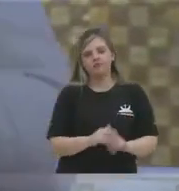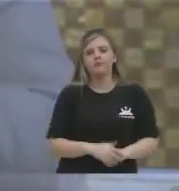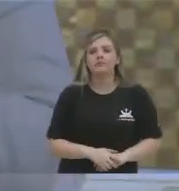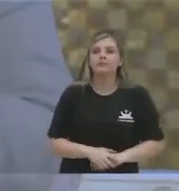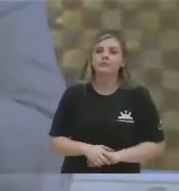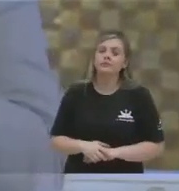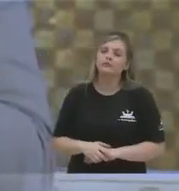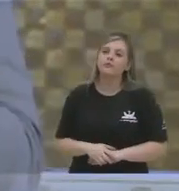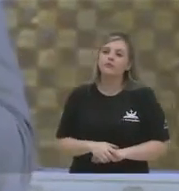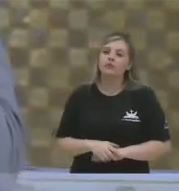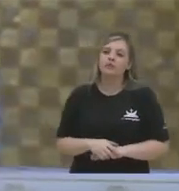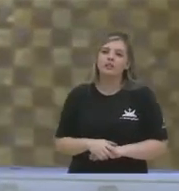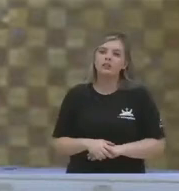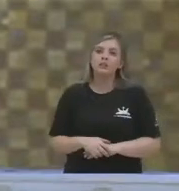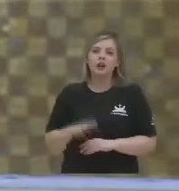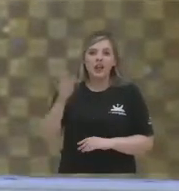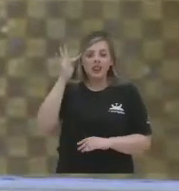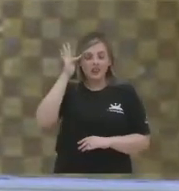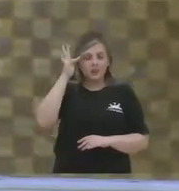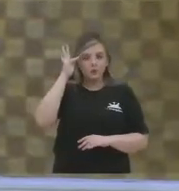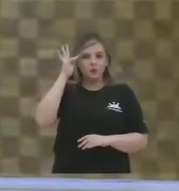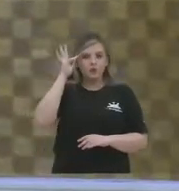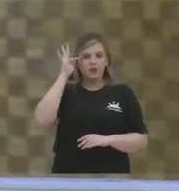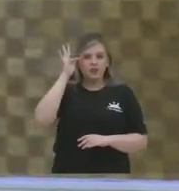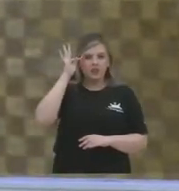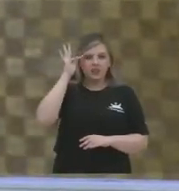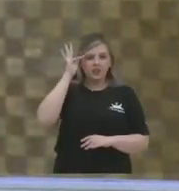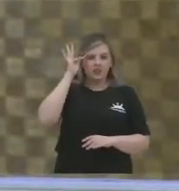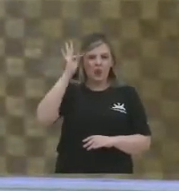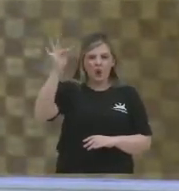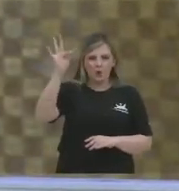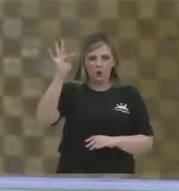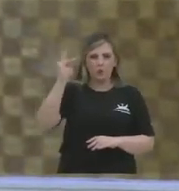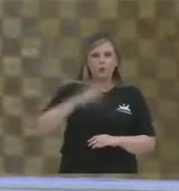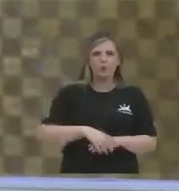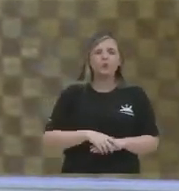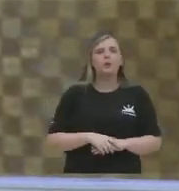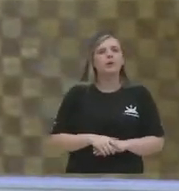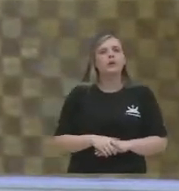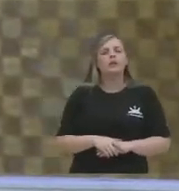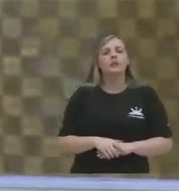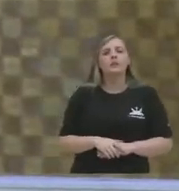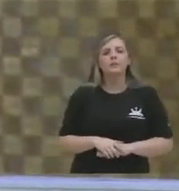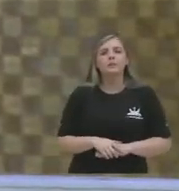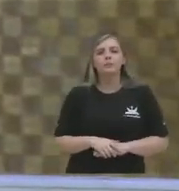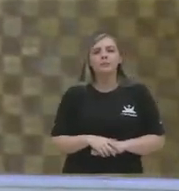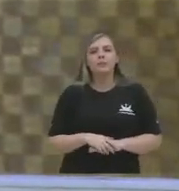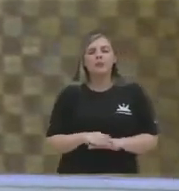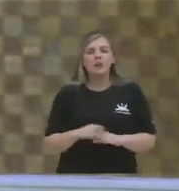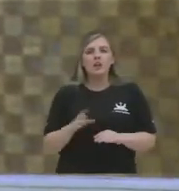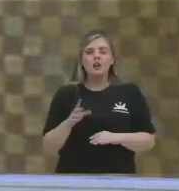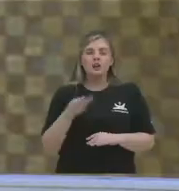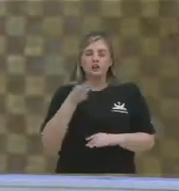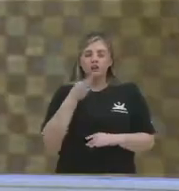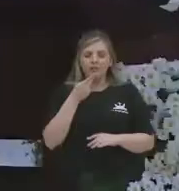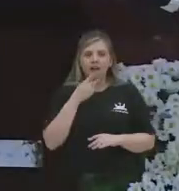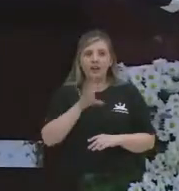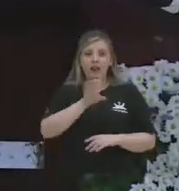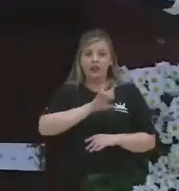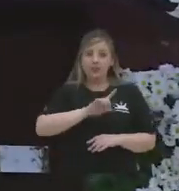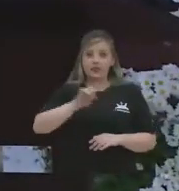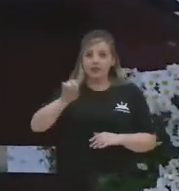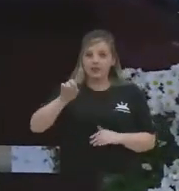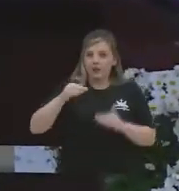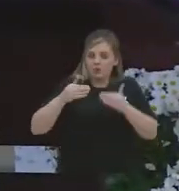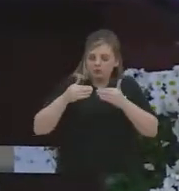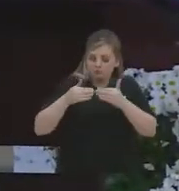alemão, Moltmann, que diz assim, ó: Deus abre um espaço dentro dele para que o mundo exista. Olha que